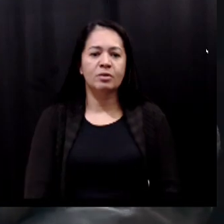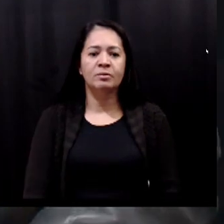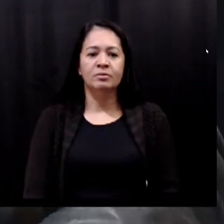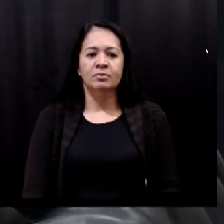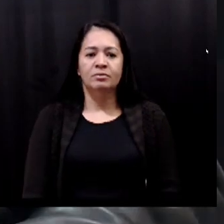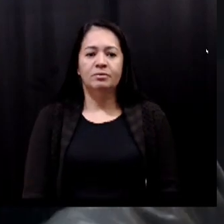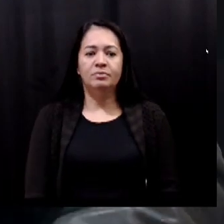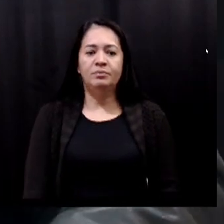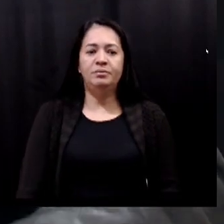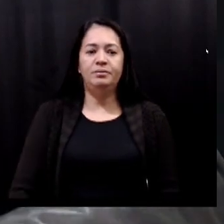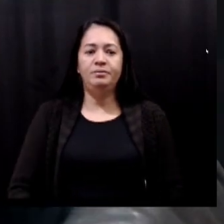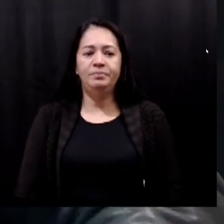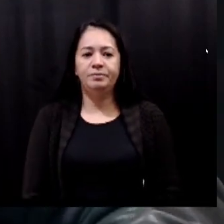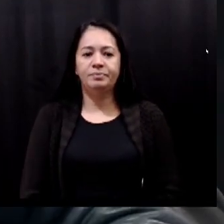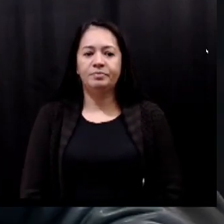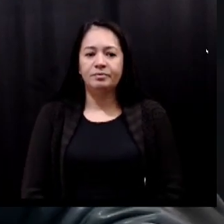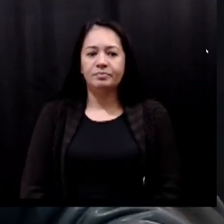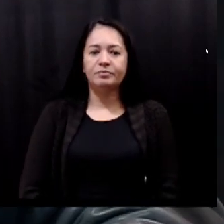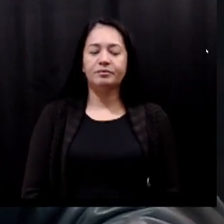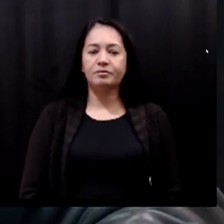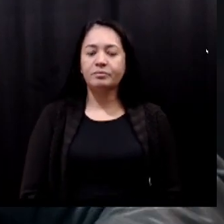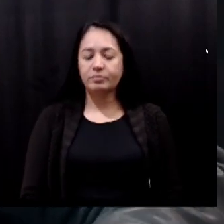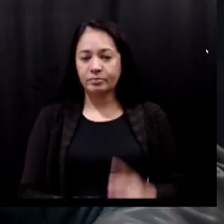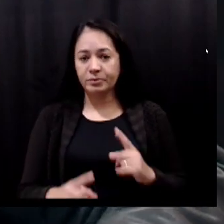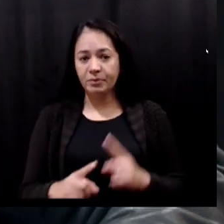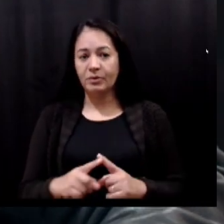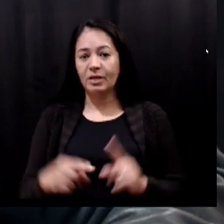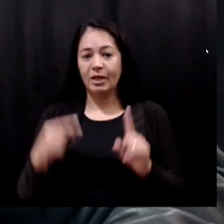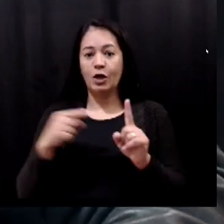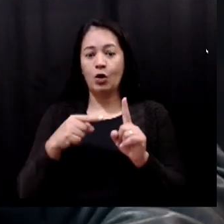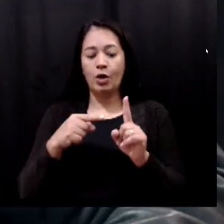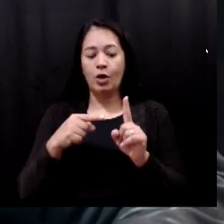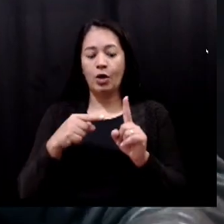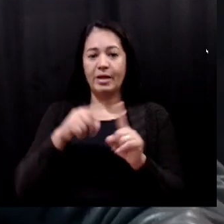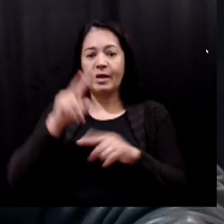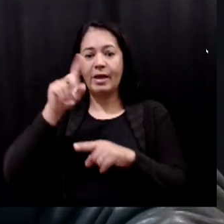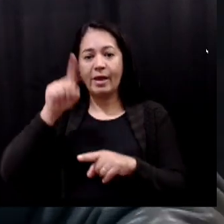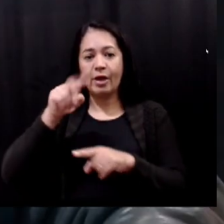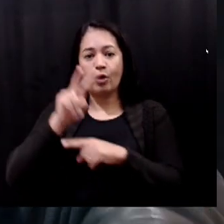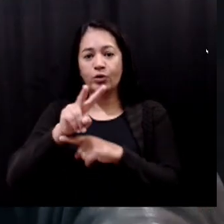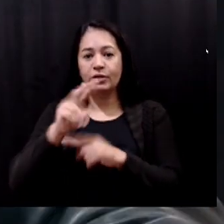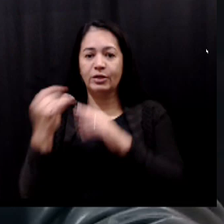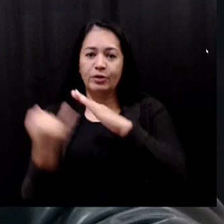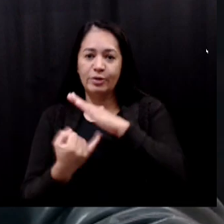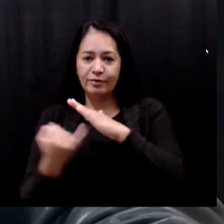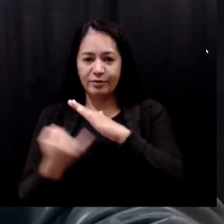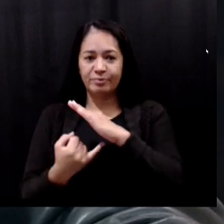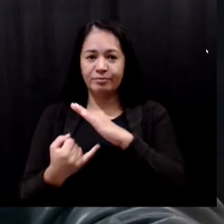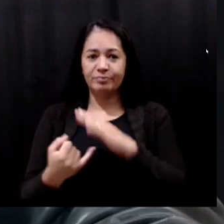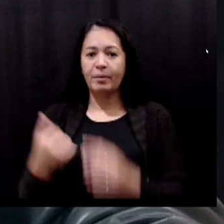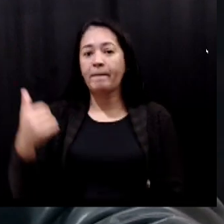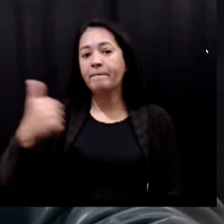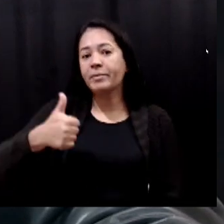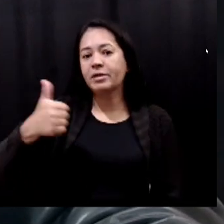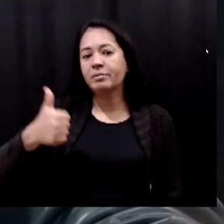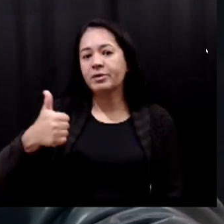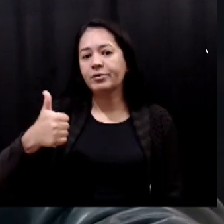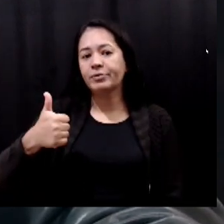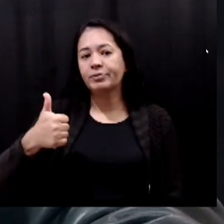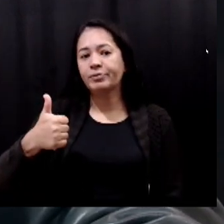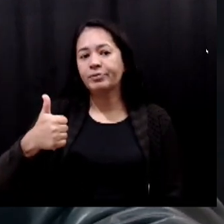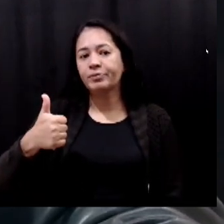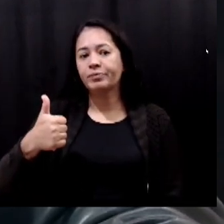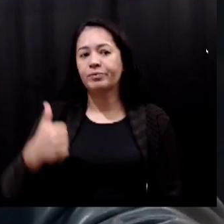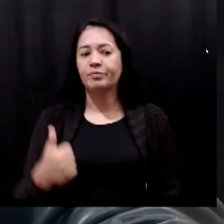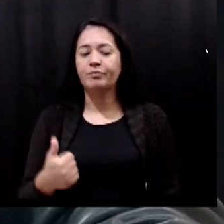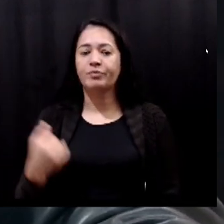Acho que não há diferença, né? Em primeiro lugar, acho que é